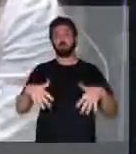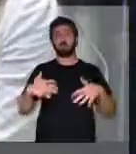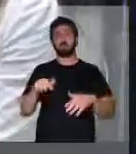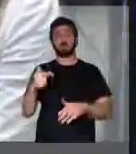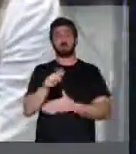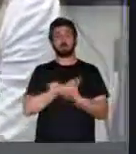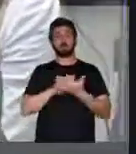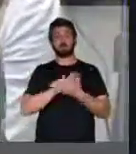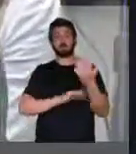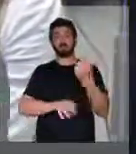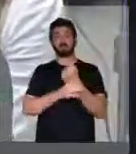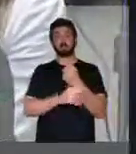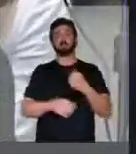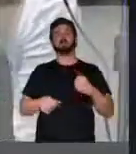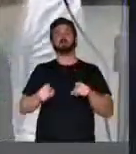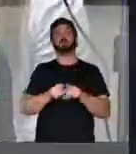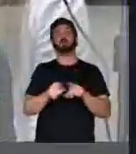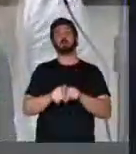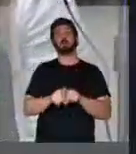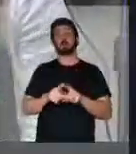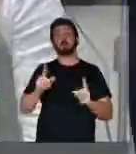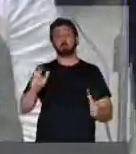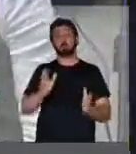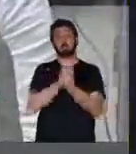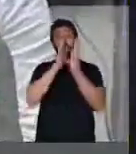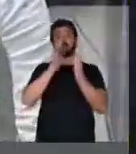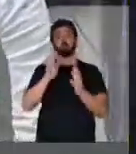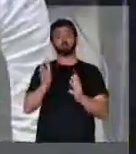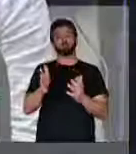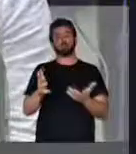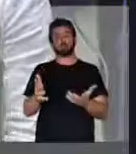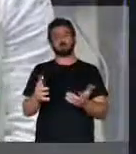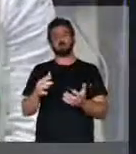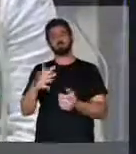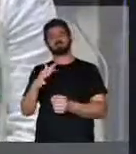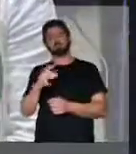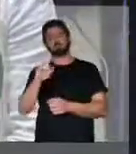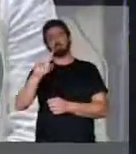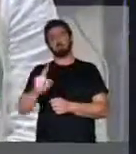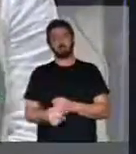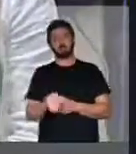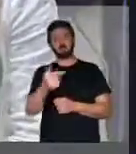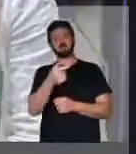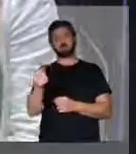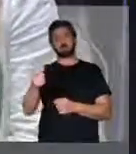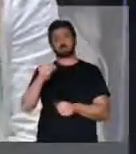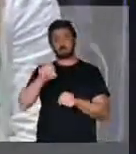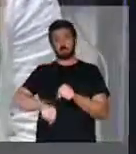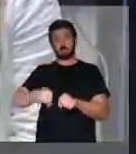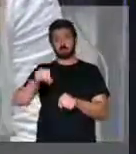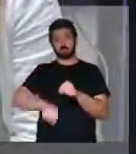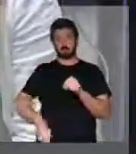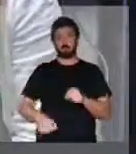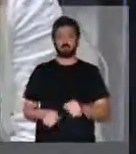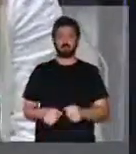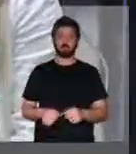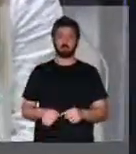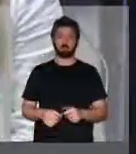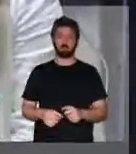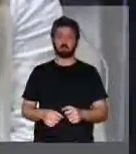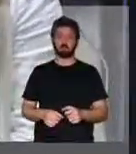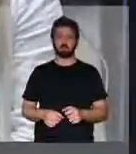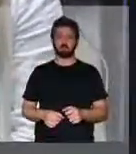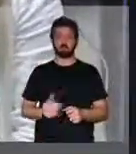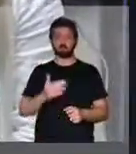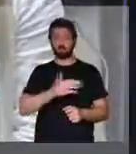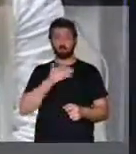de segurança, enfrentando somente este ano já cerca de 1.200 assassinatos, ou